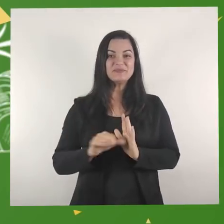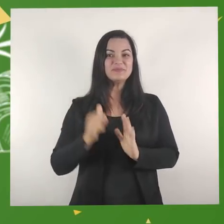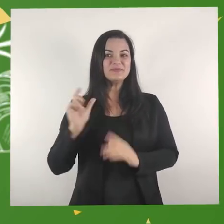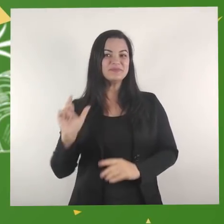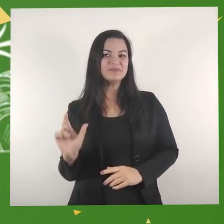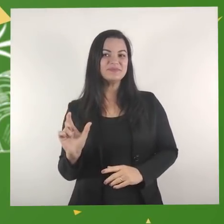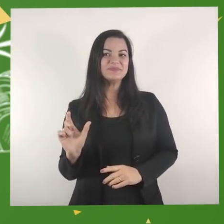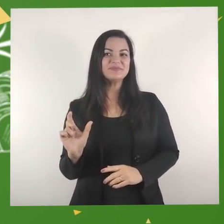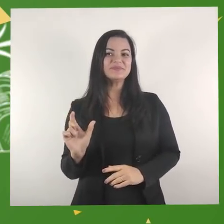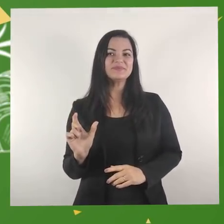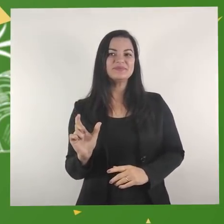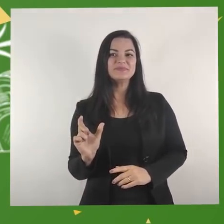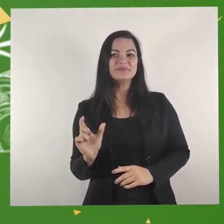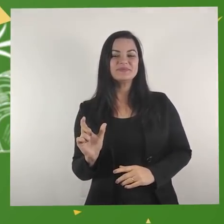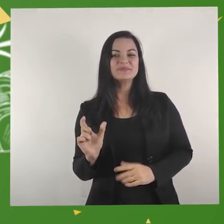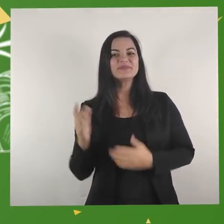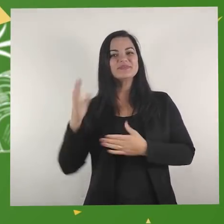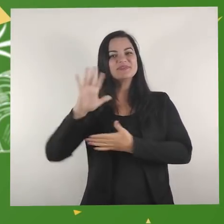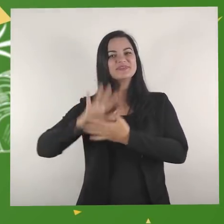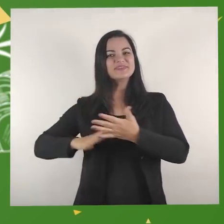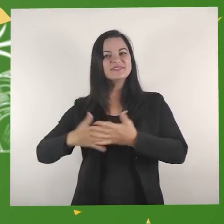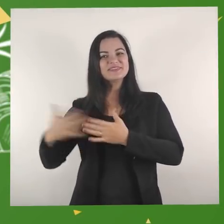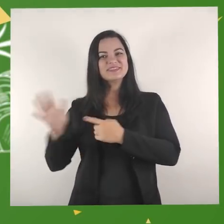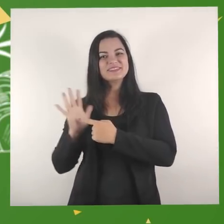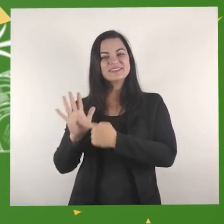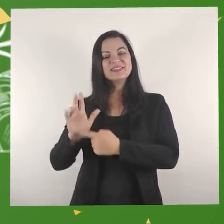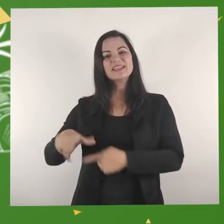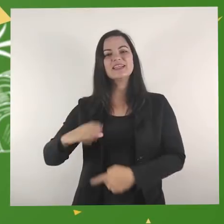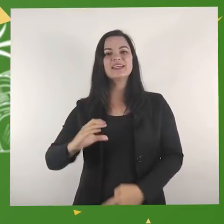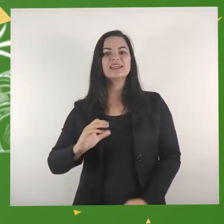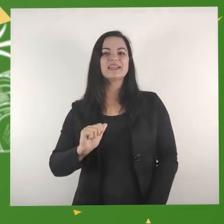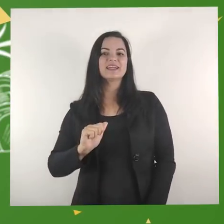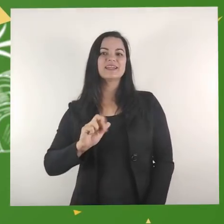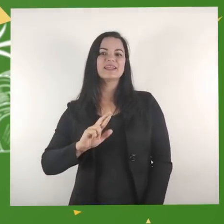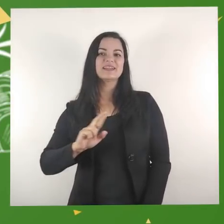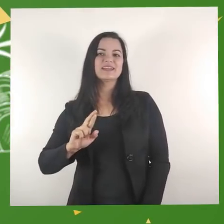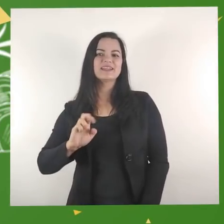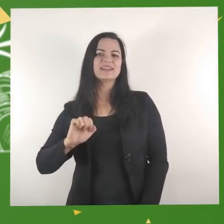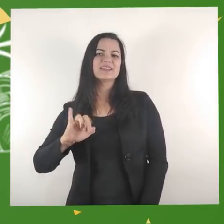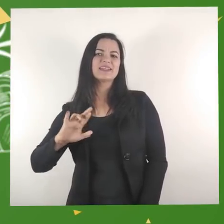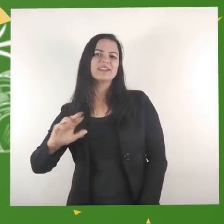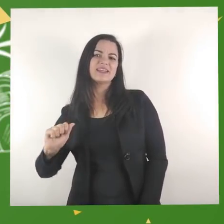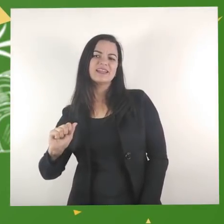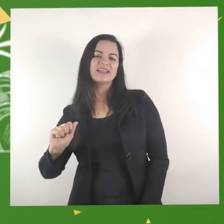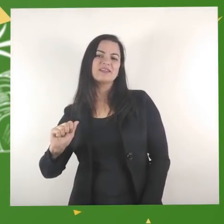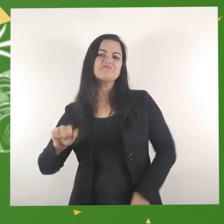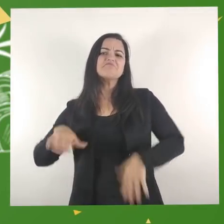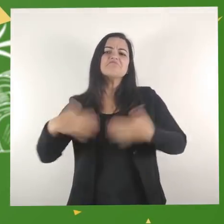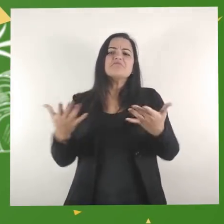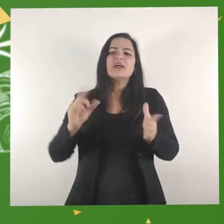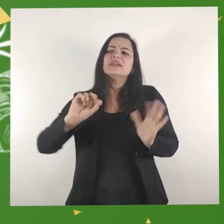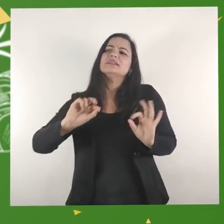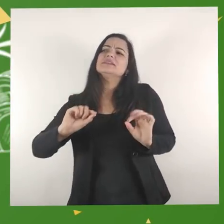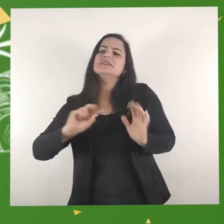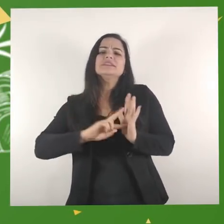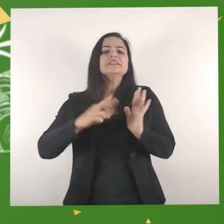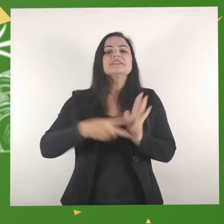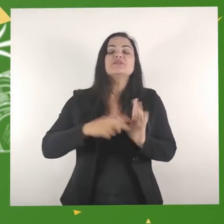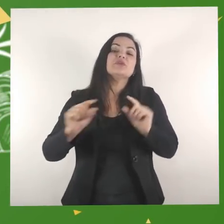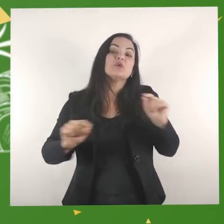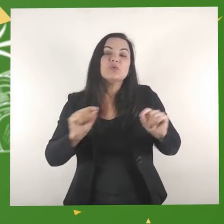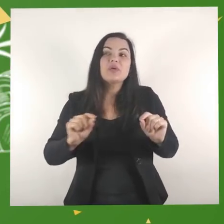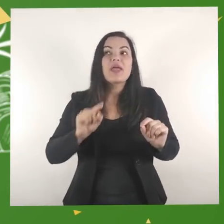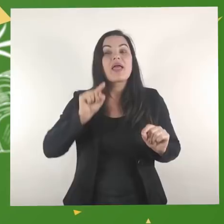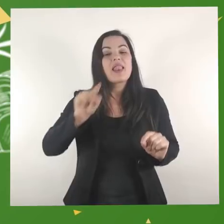A primeira palavrinha que nós temos aí na nossa tabela é carreira. O que será que eles querem dizer quando